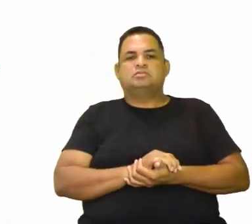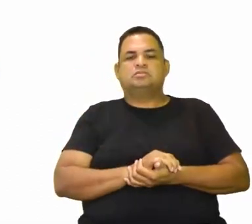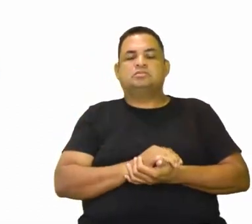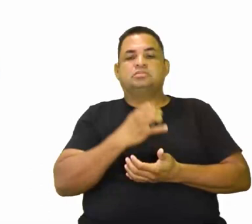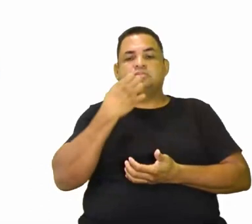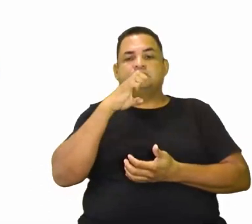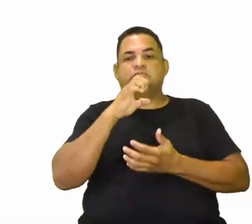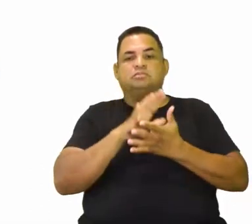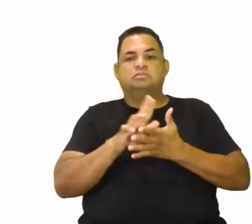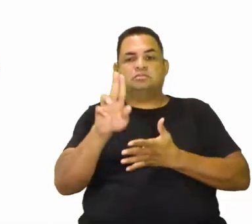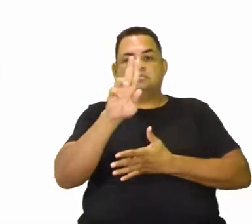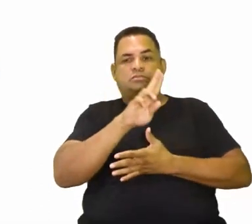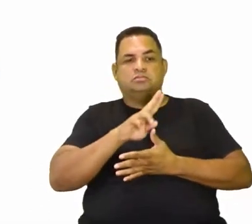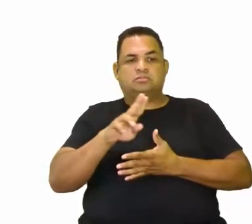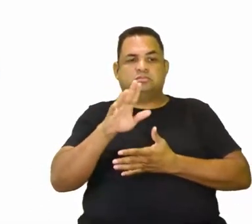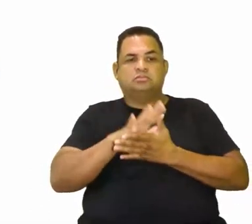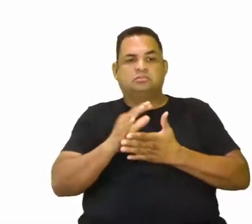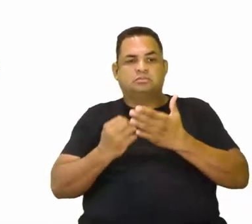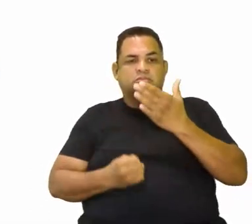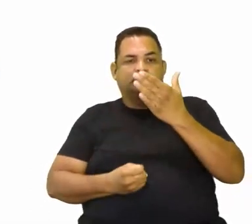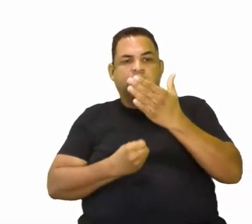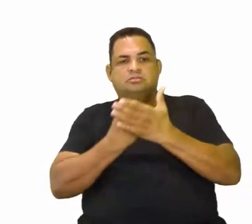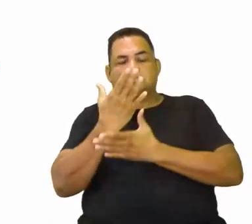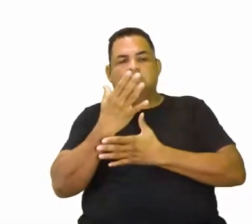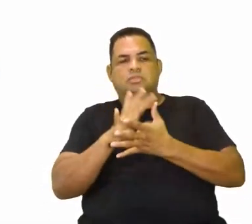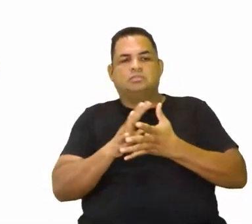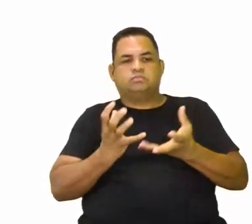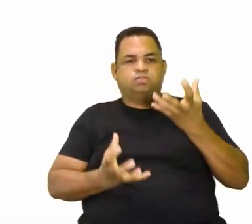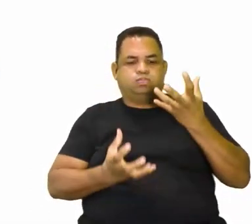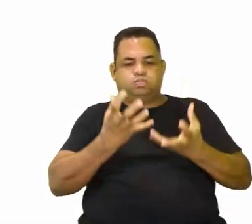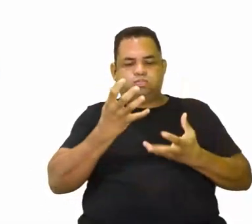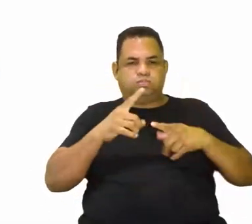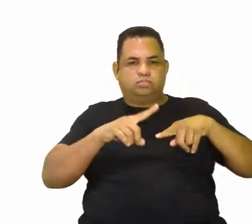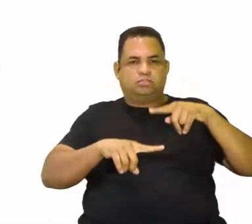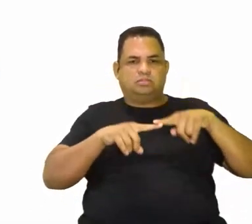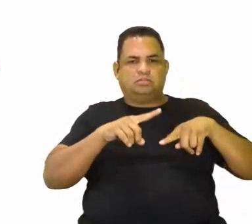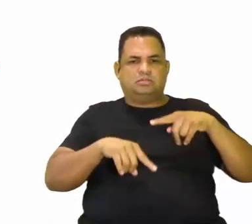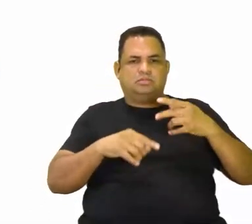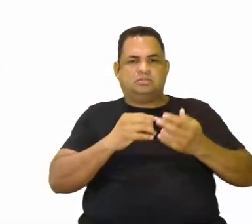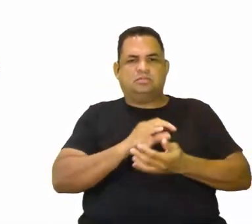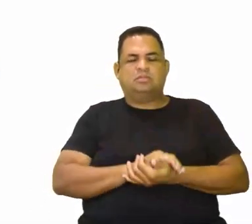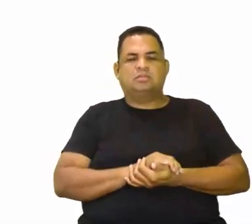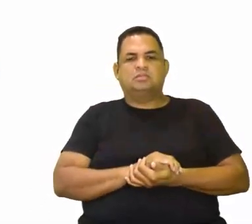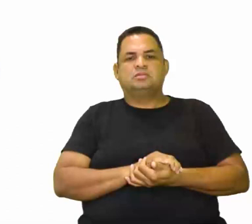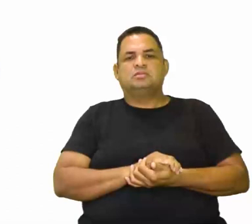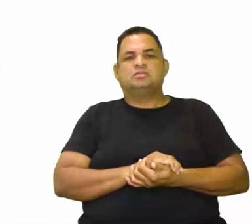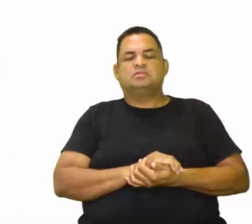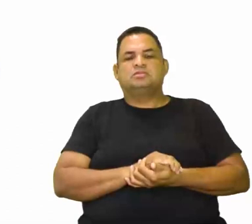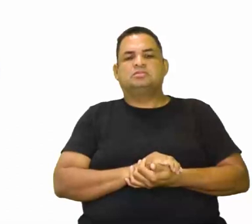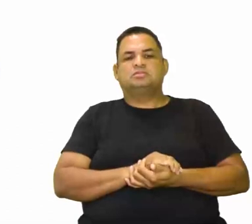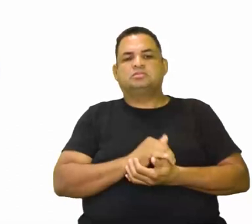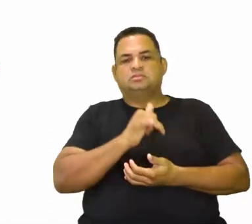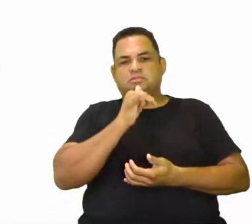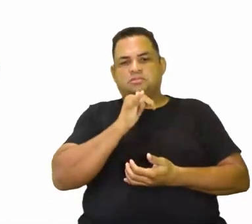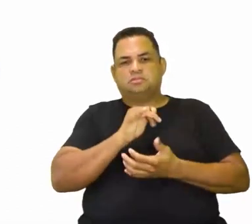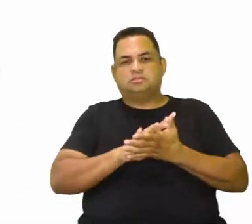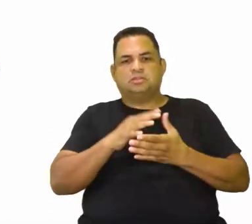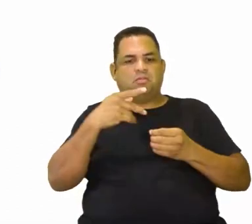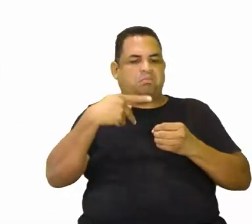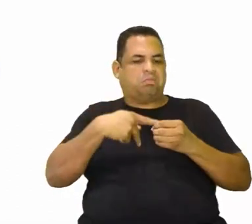da energia que consumimos é derivada da queima de materiais. Por exemplo, os